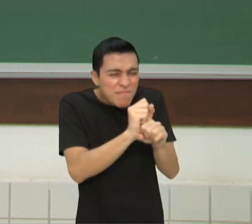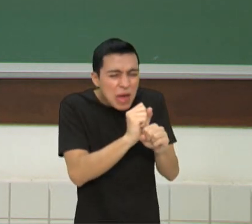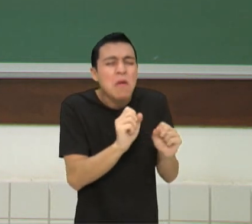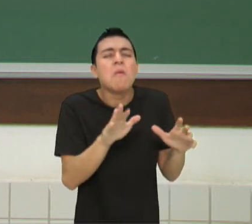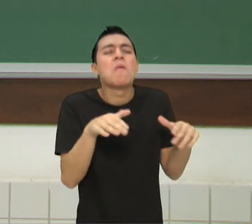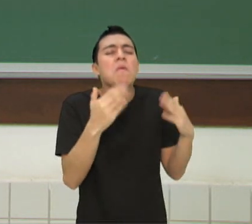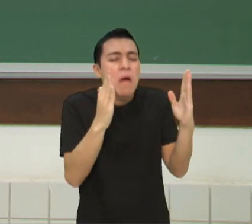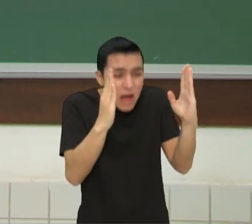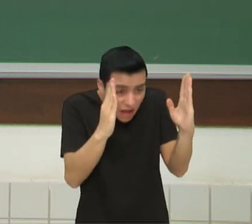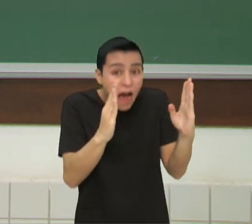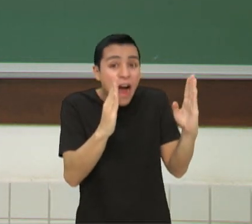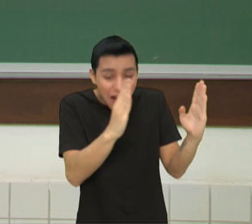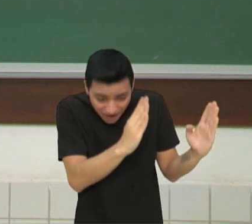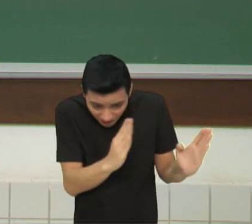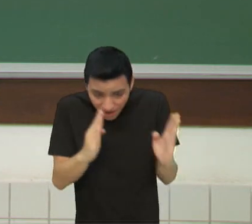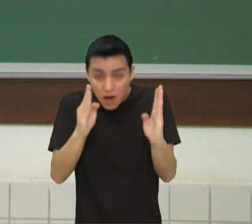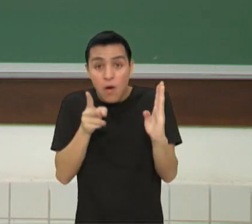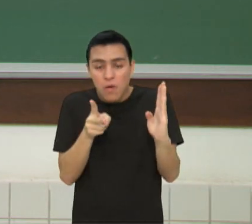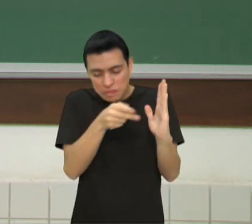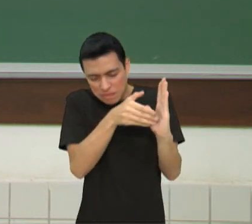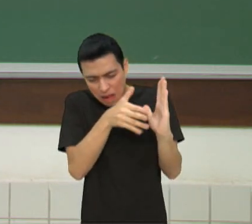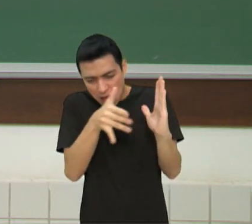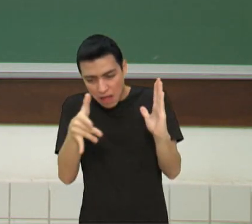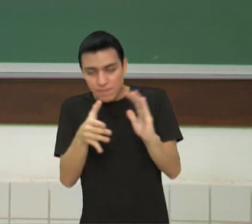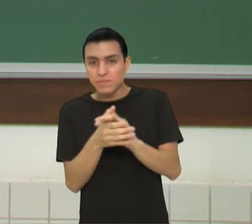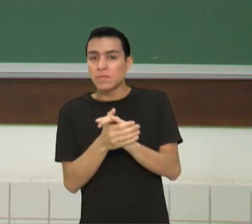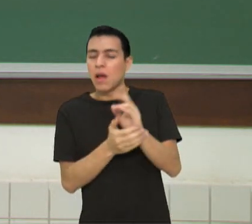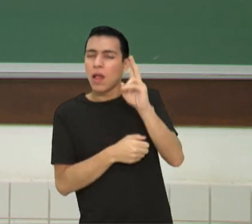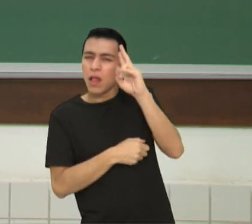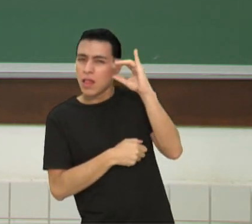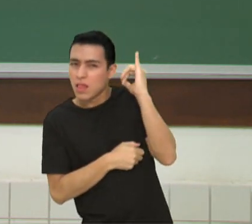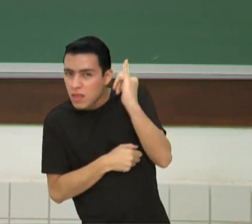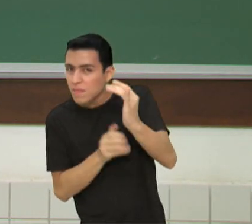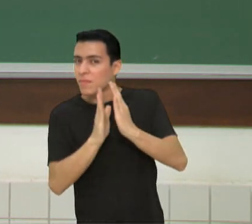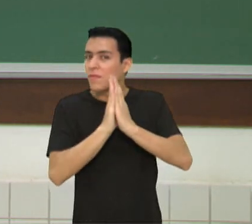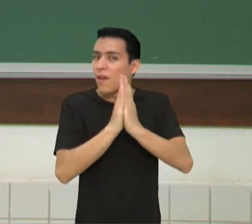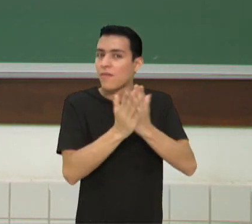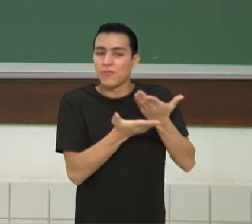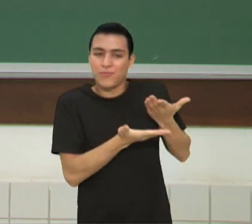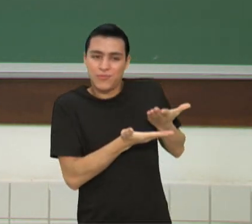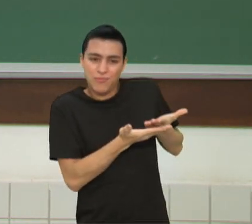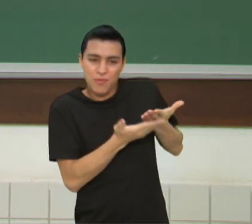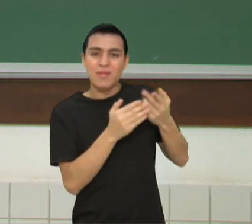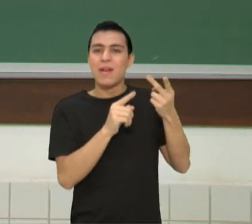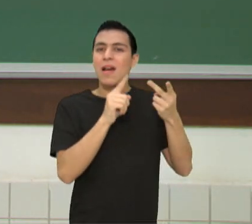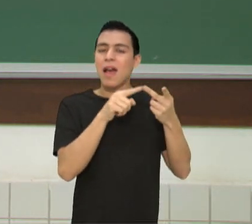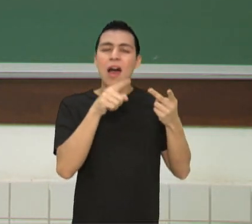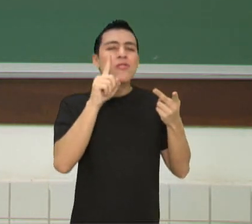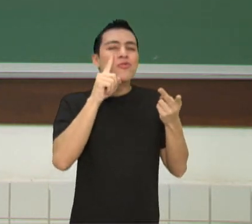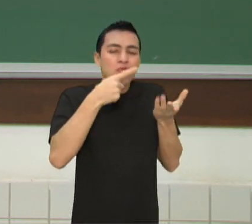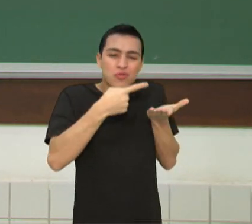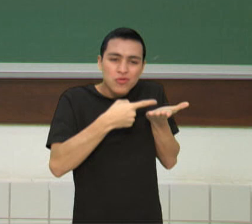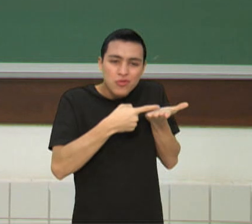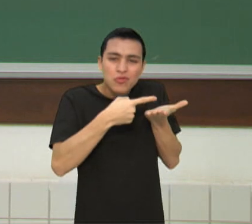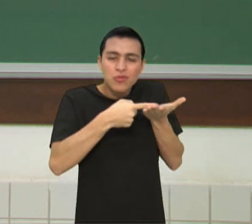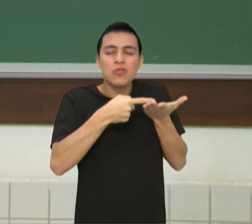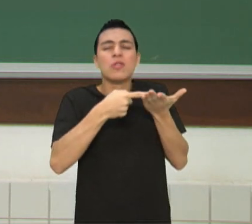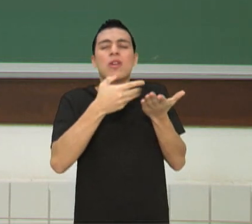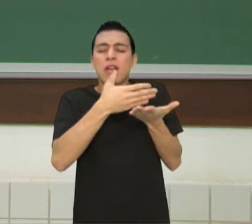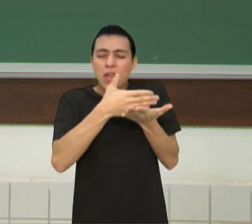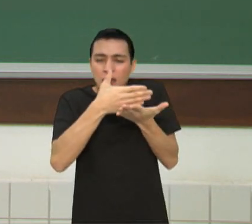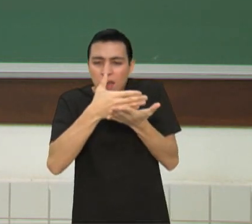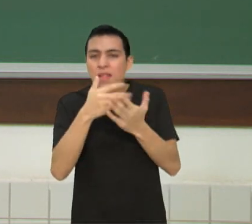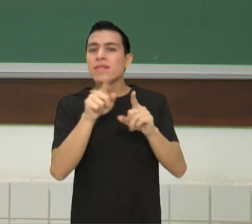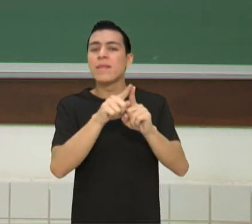última revisão. Lembrete para vocês, aquele de sempre, além do estudar, de manter as rotinas, acessem os